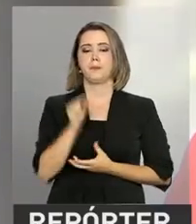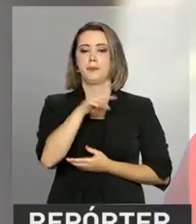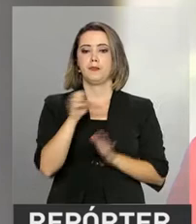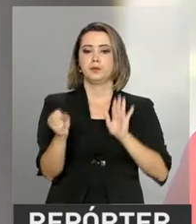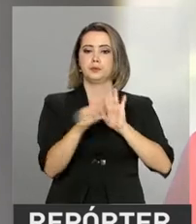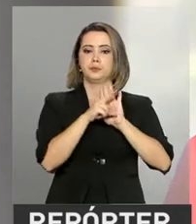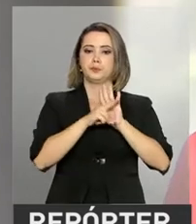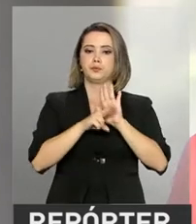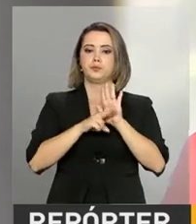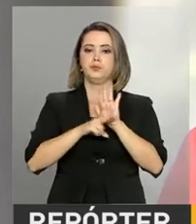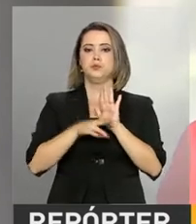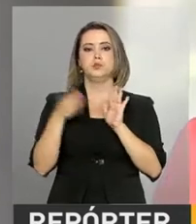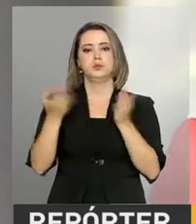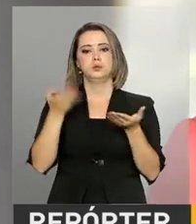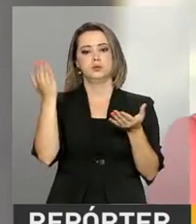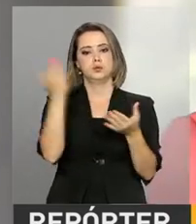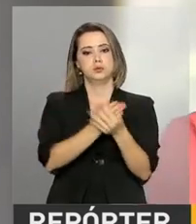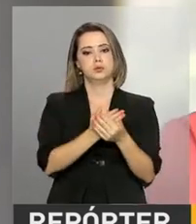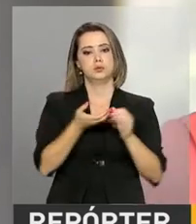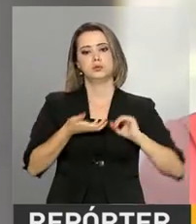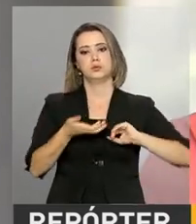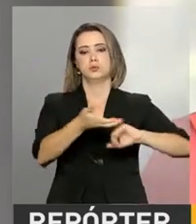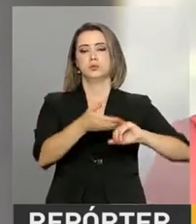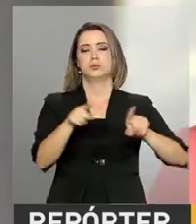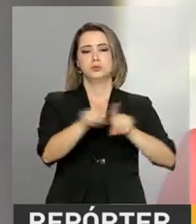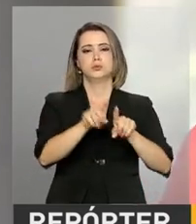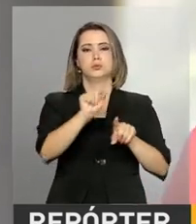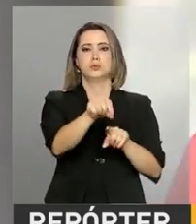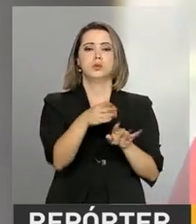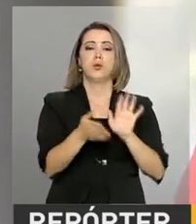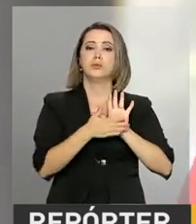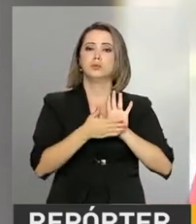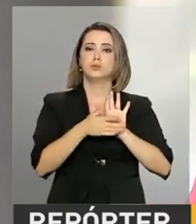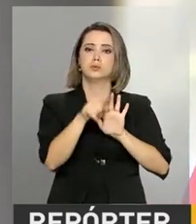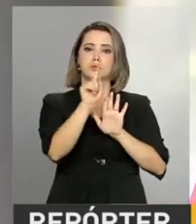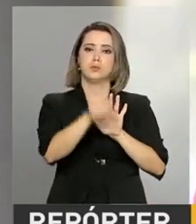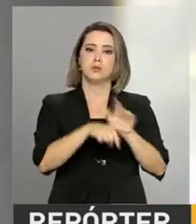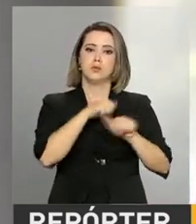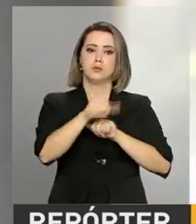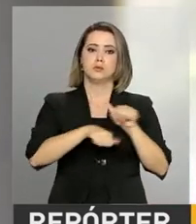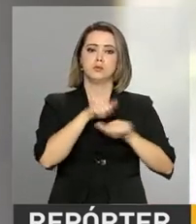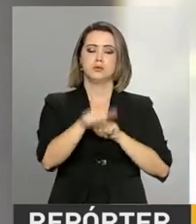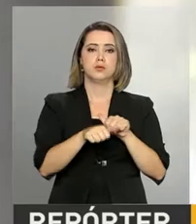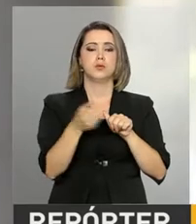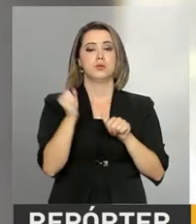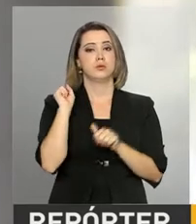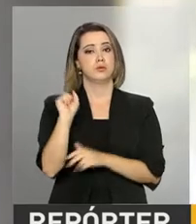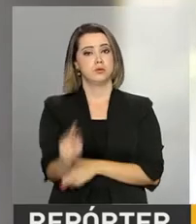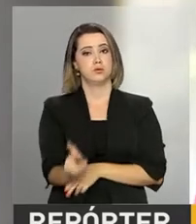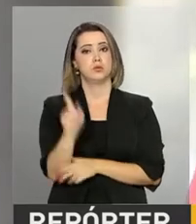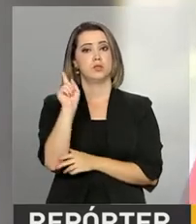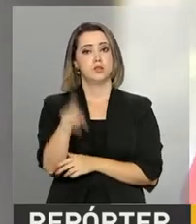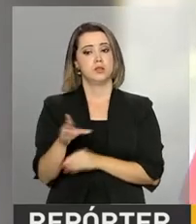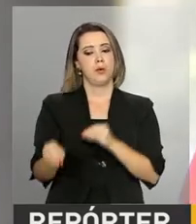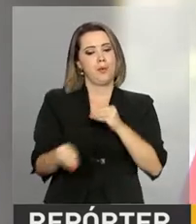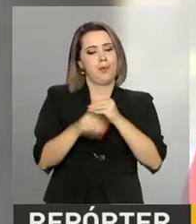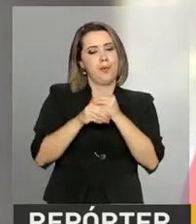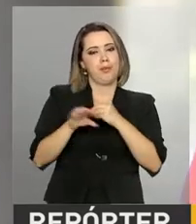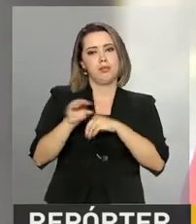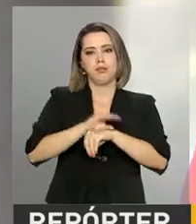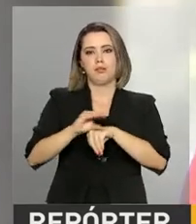está em tramitação no congresso nacional como a proposta de mudanças nas aposentadorias é uma emenda